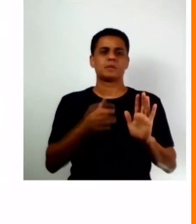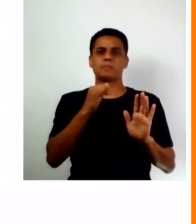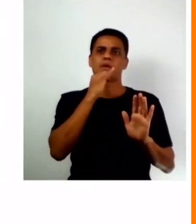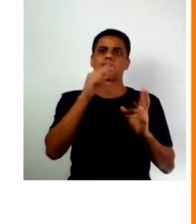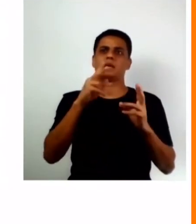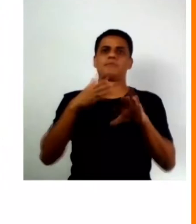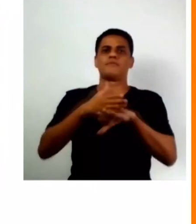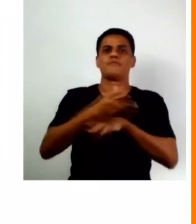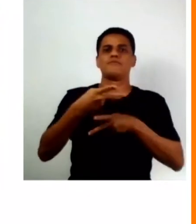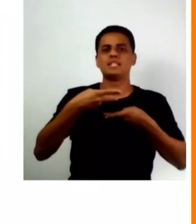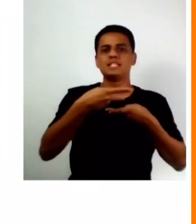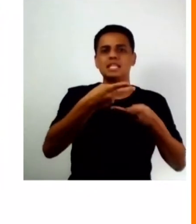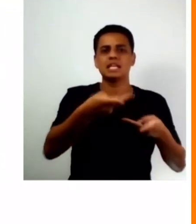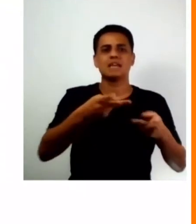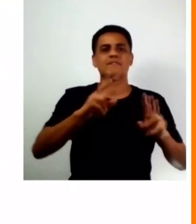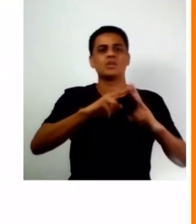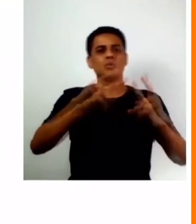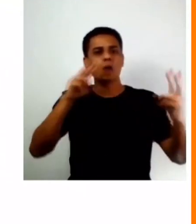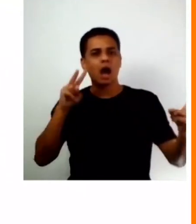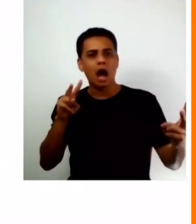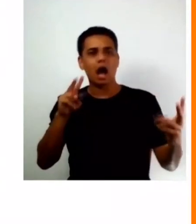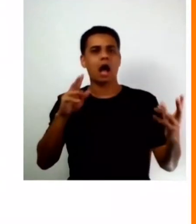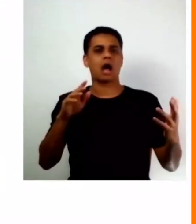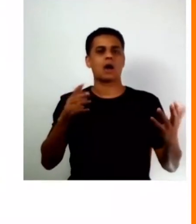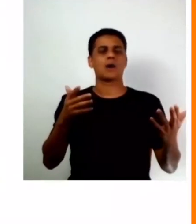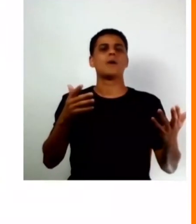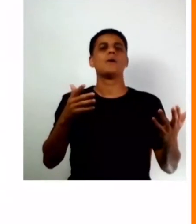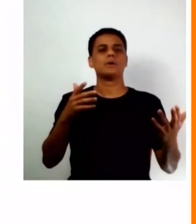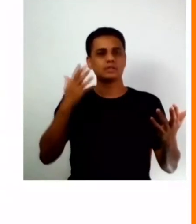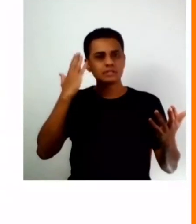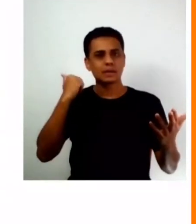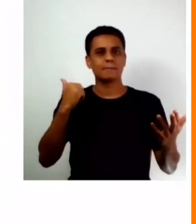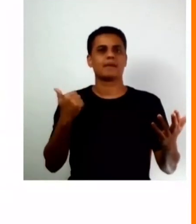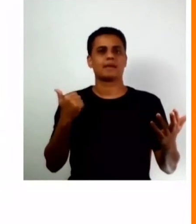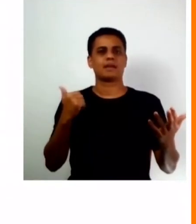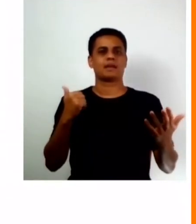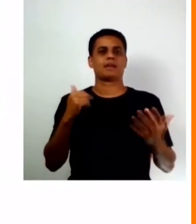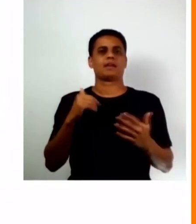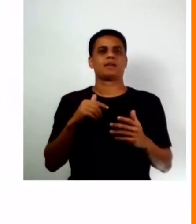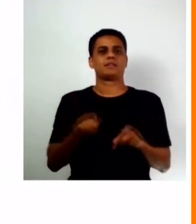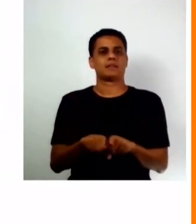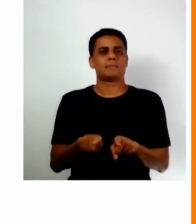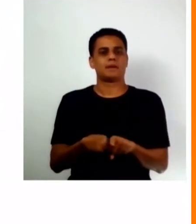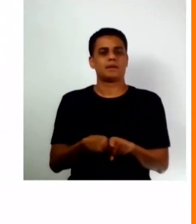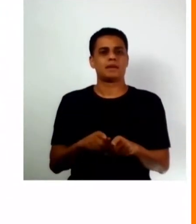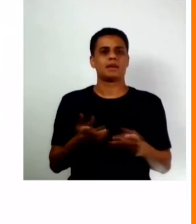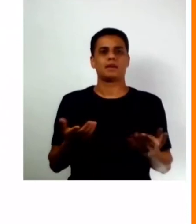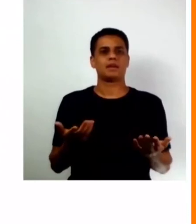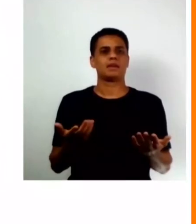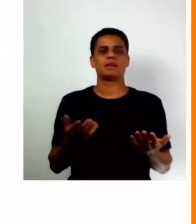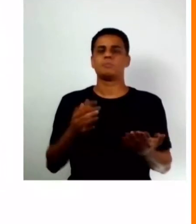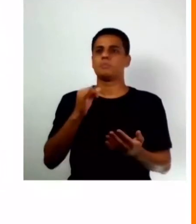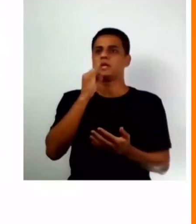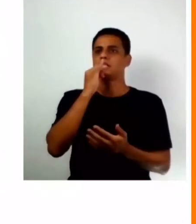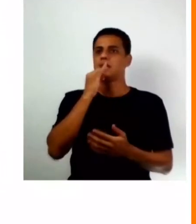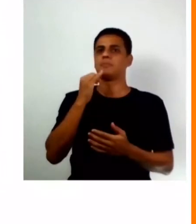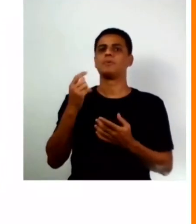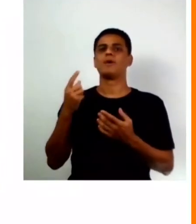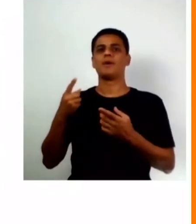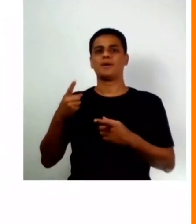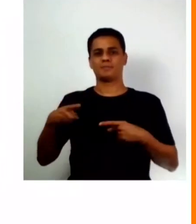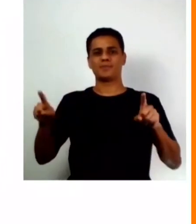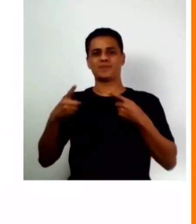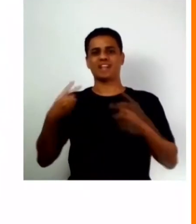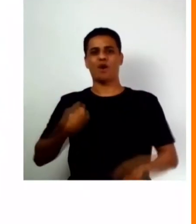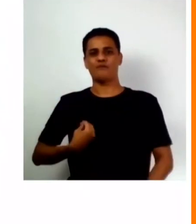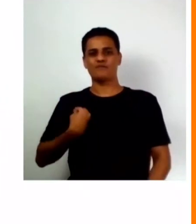venido aquí para quedarse. Por tanto, habrá a oferta presencial, como hai la música en vivo, pero tamén hai la música